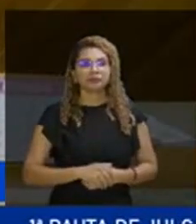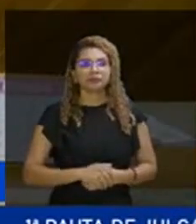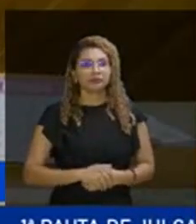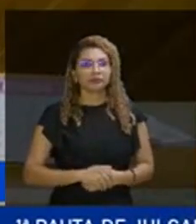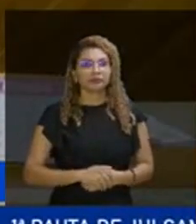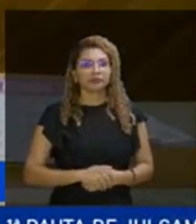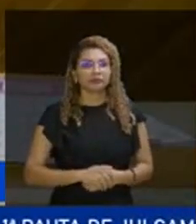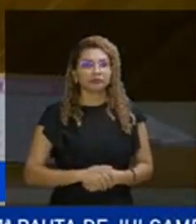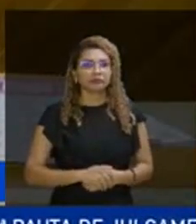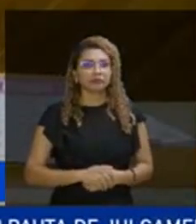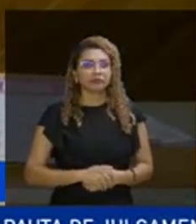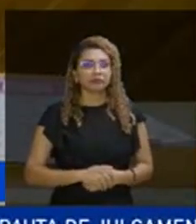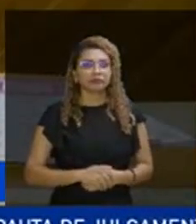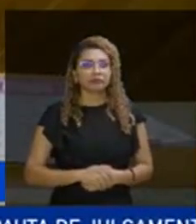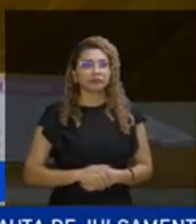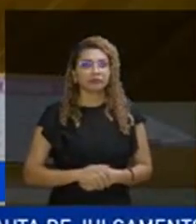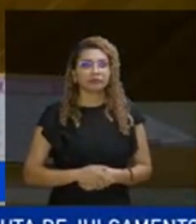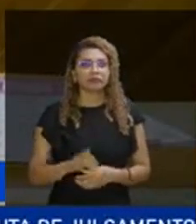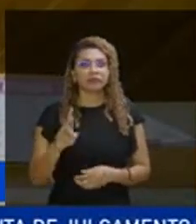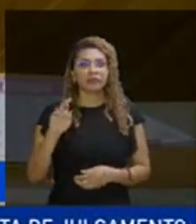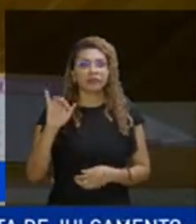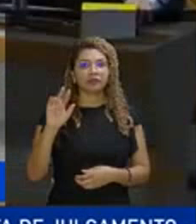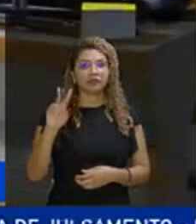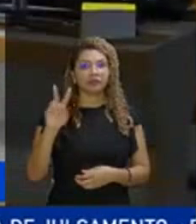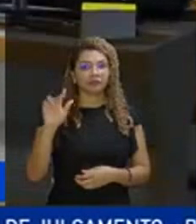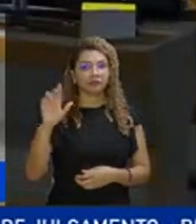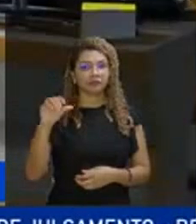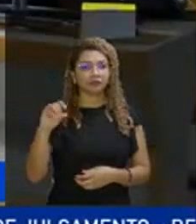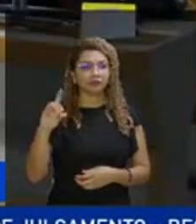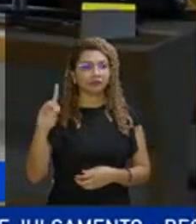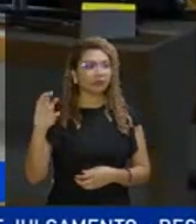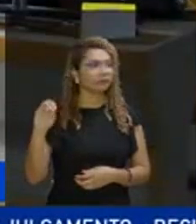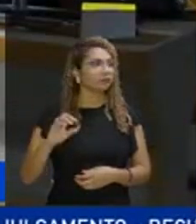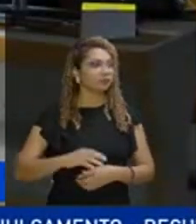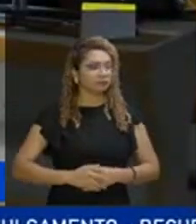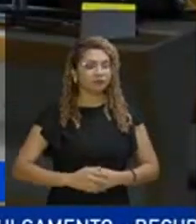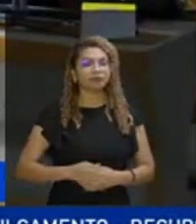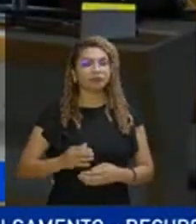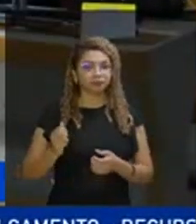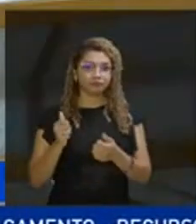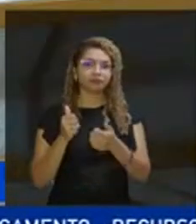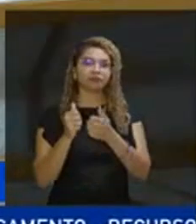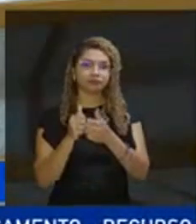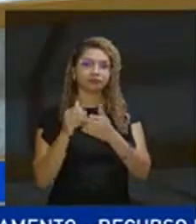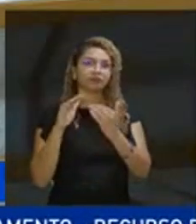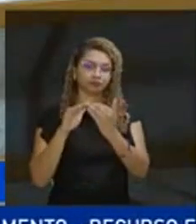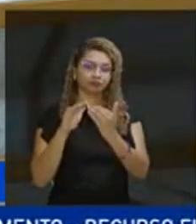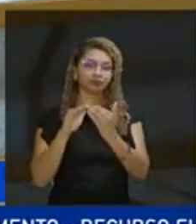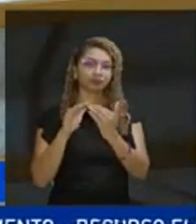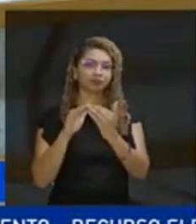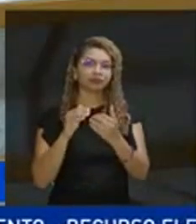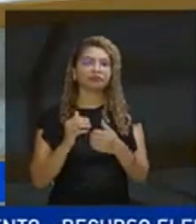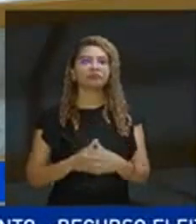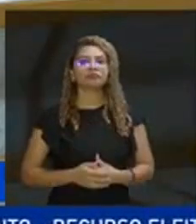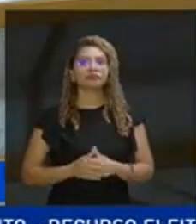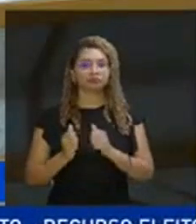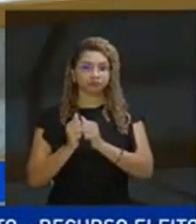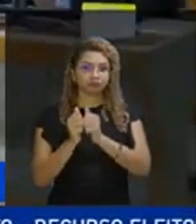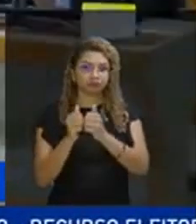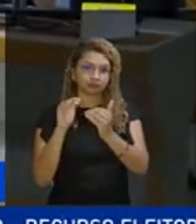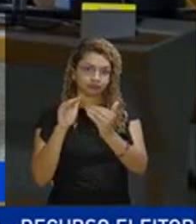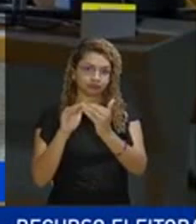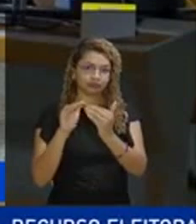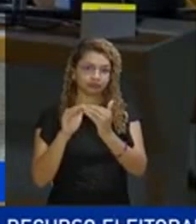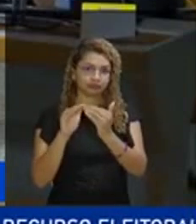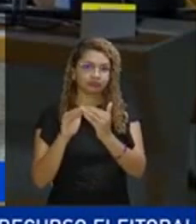Foco no desembargador Carmo Antônio. Juiz Rivaldo Valente. Acompanhe, senhor presidente. Juiz Carlos Torque. Acompanhe a relatora, senhor